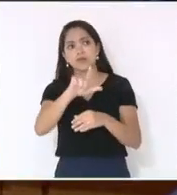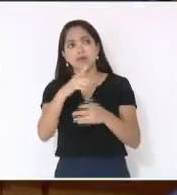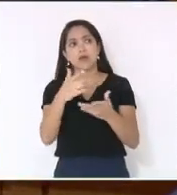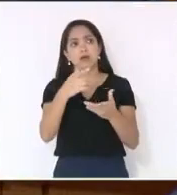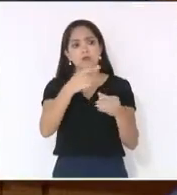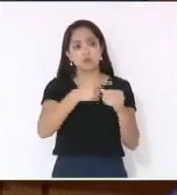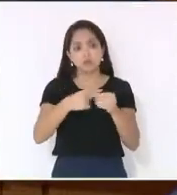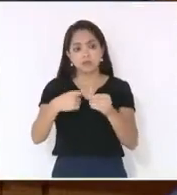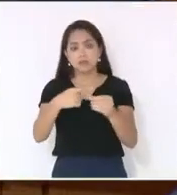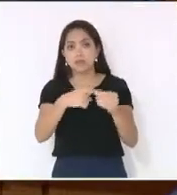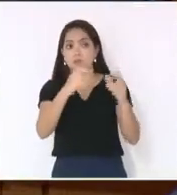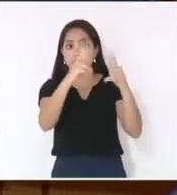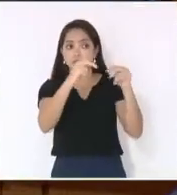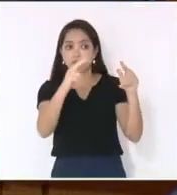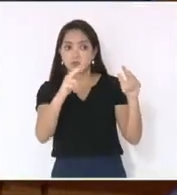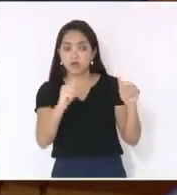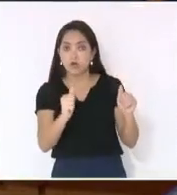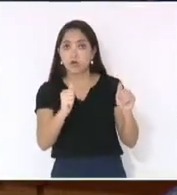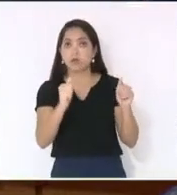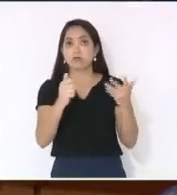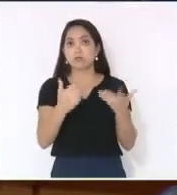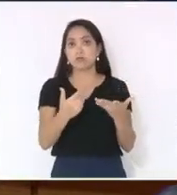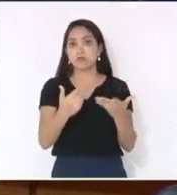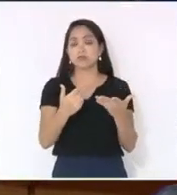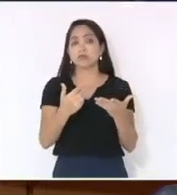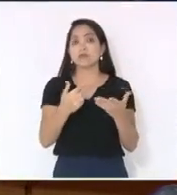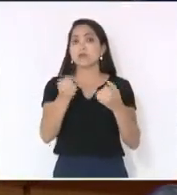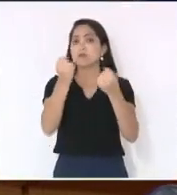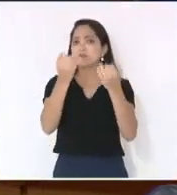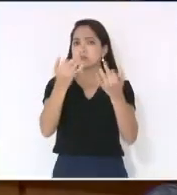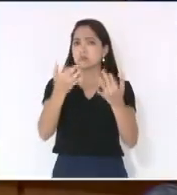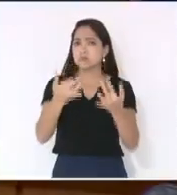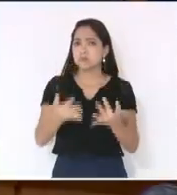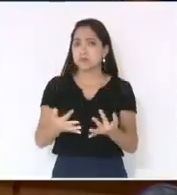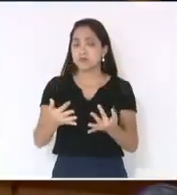Mas o que é paradoxal nessa sua intervenção é que